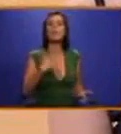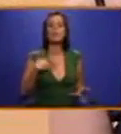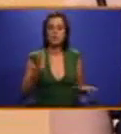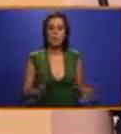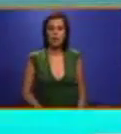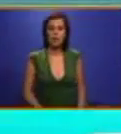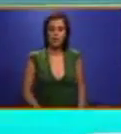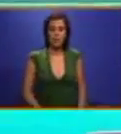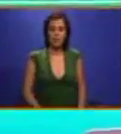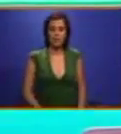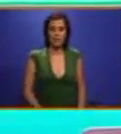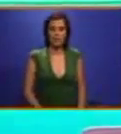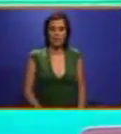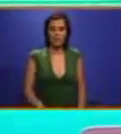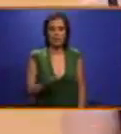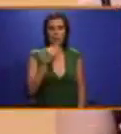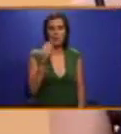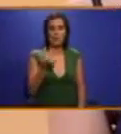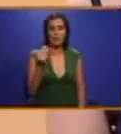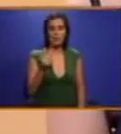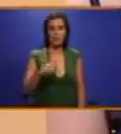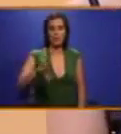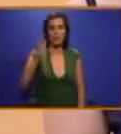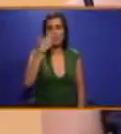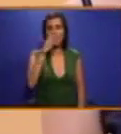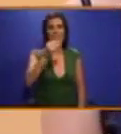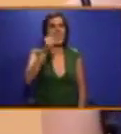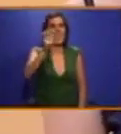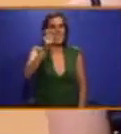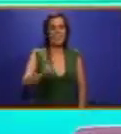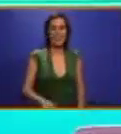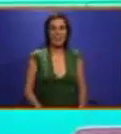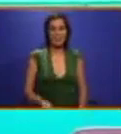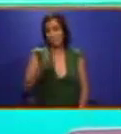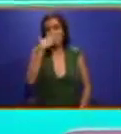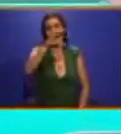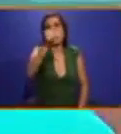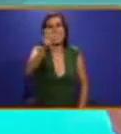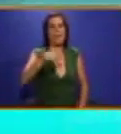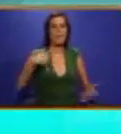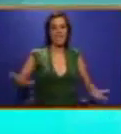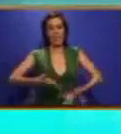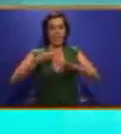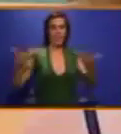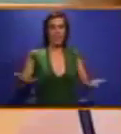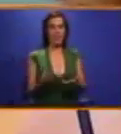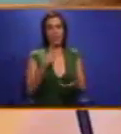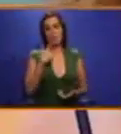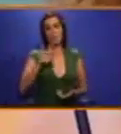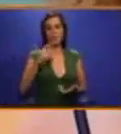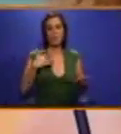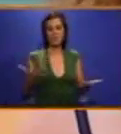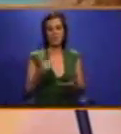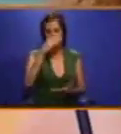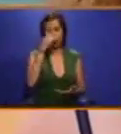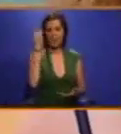sente Lúcia mais jovem e uns 10 anos uns 10 anos mais leve muito mais